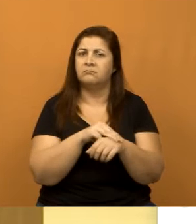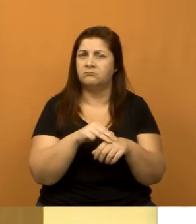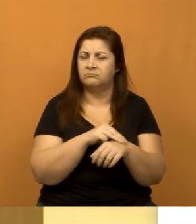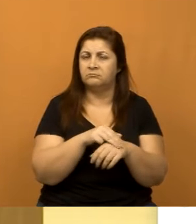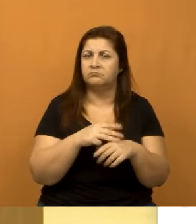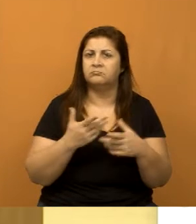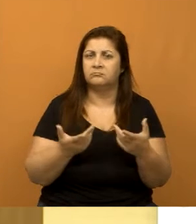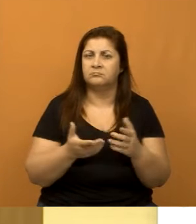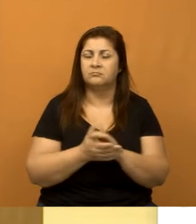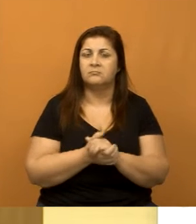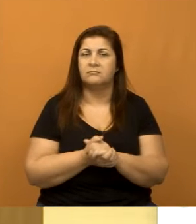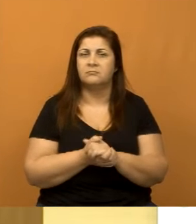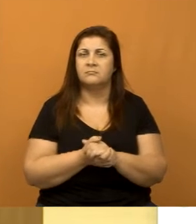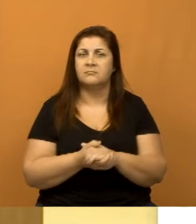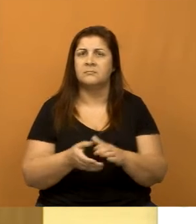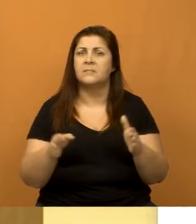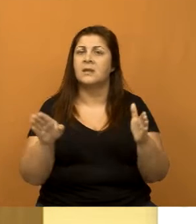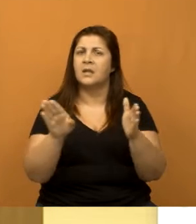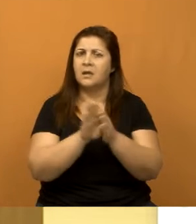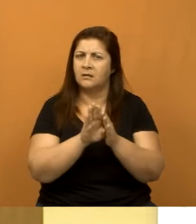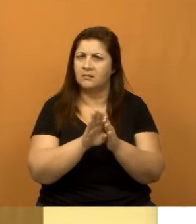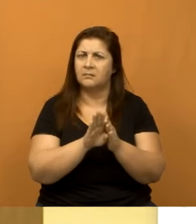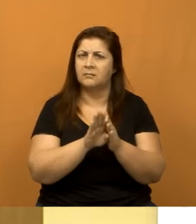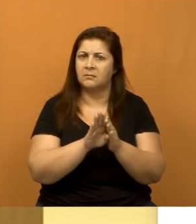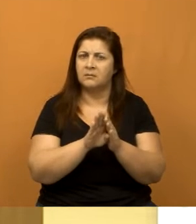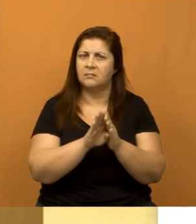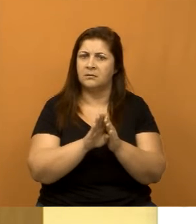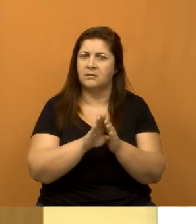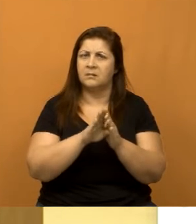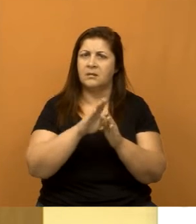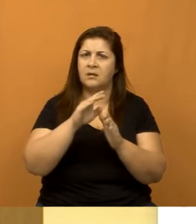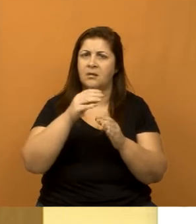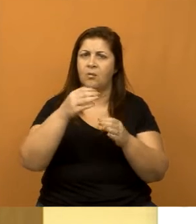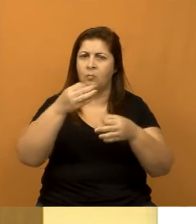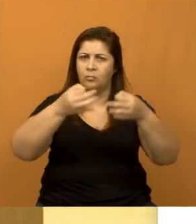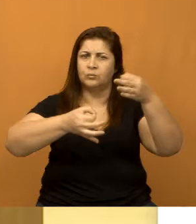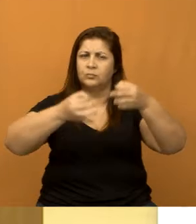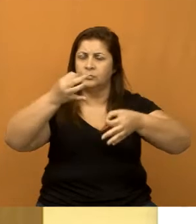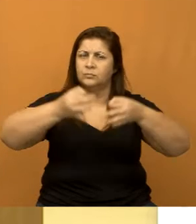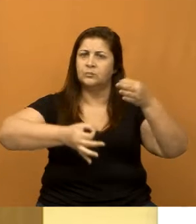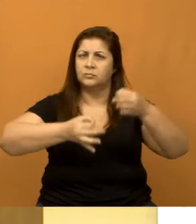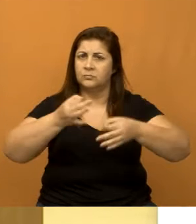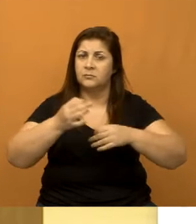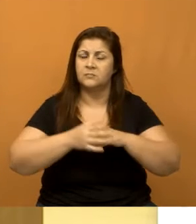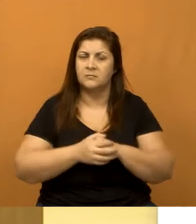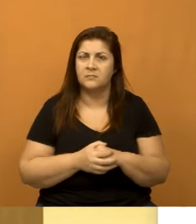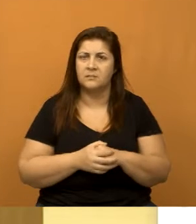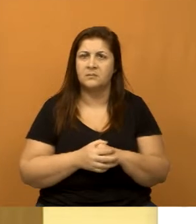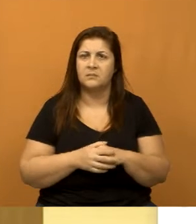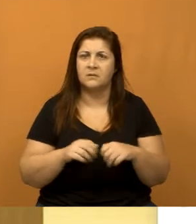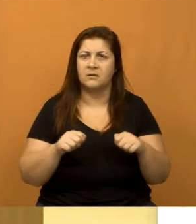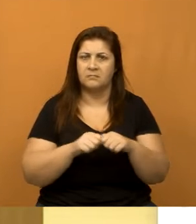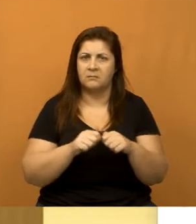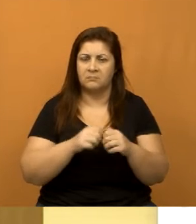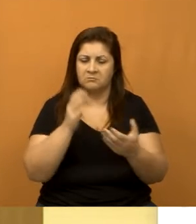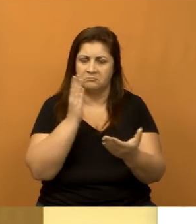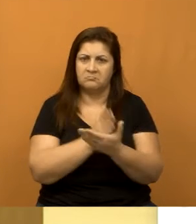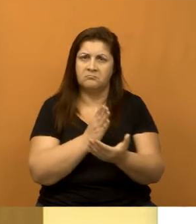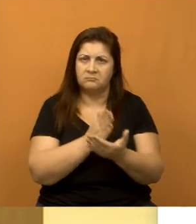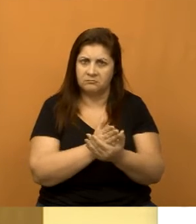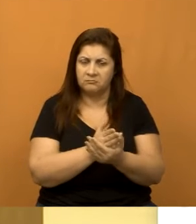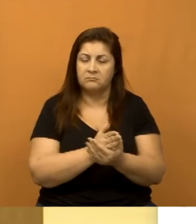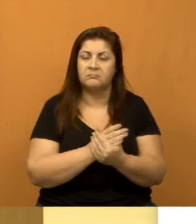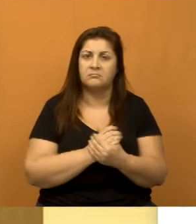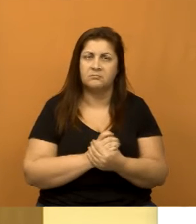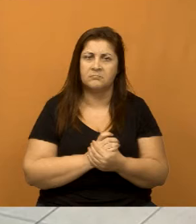se possível, até o Poder Judiciário, para que o juiz, através de uma ação civil pública interposta pela